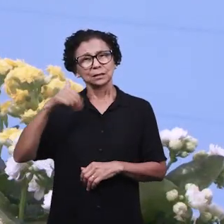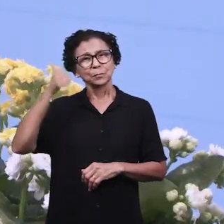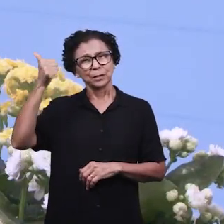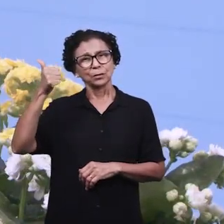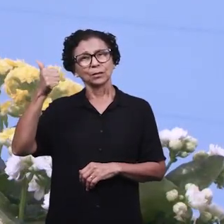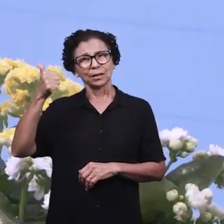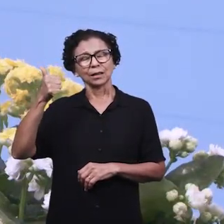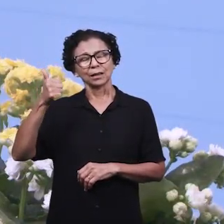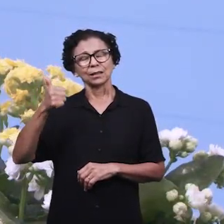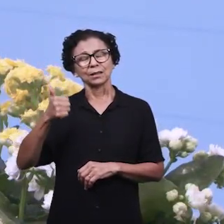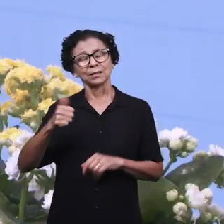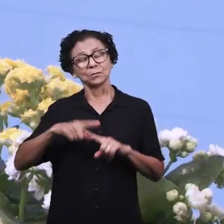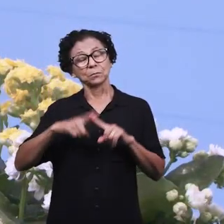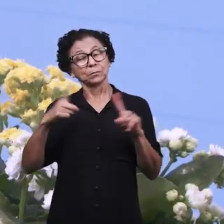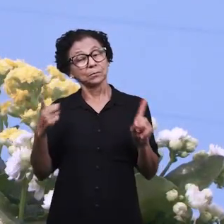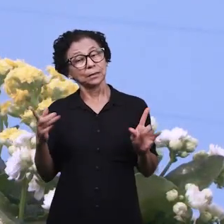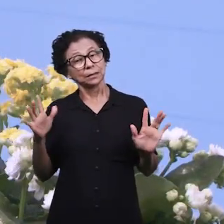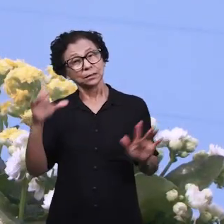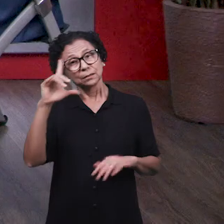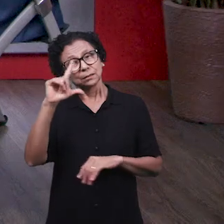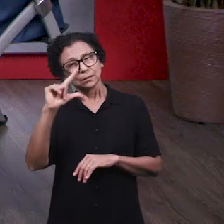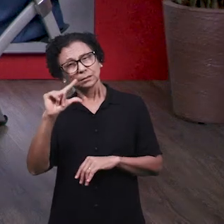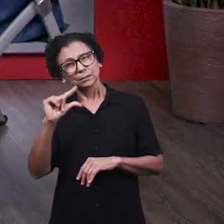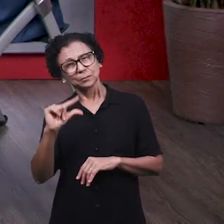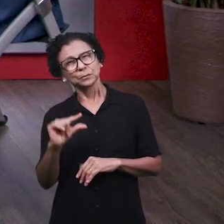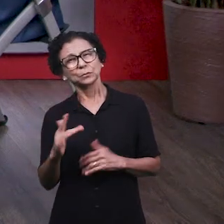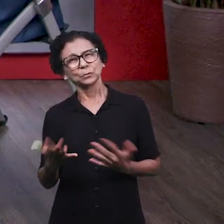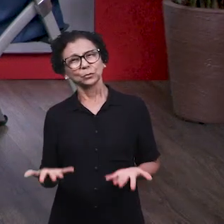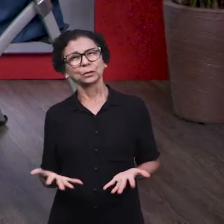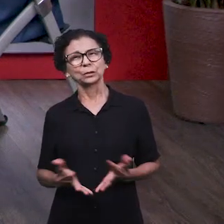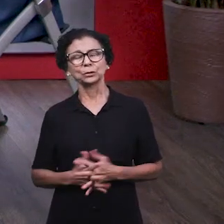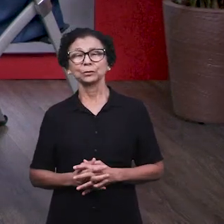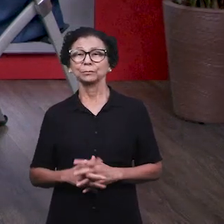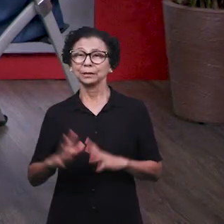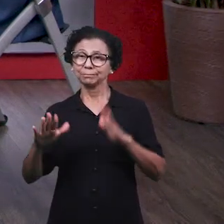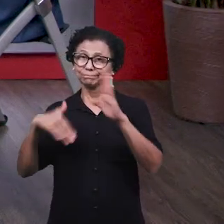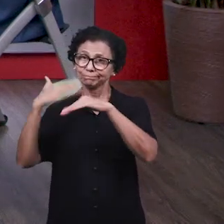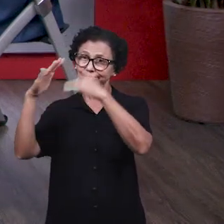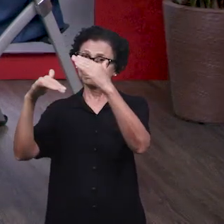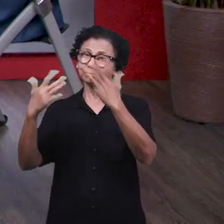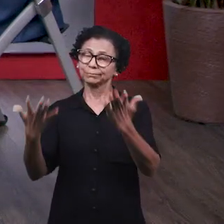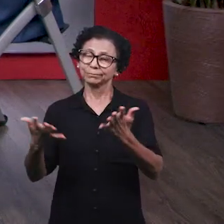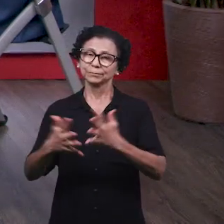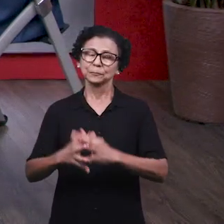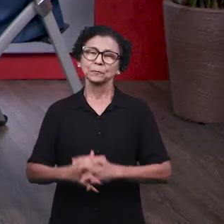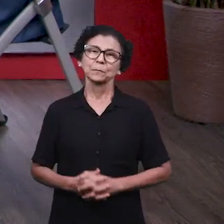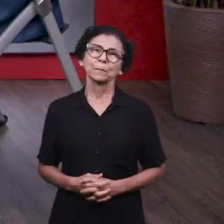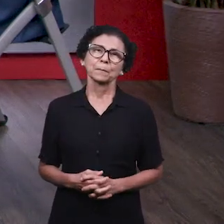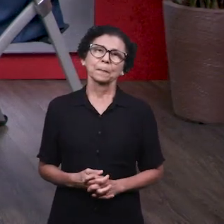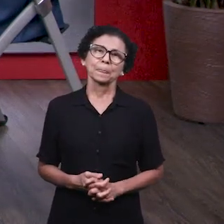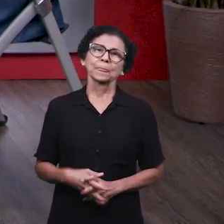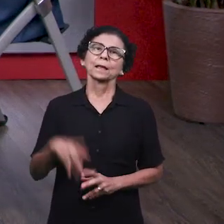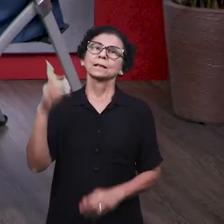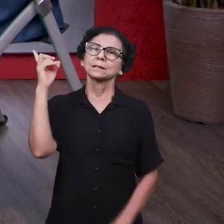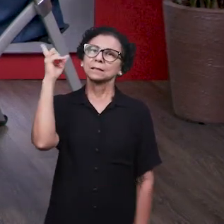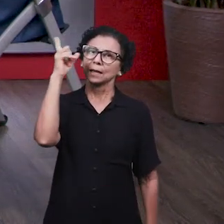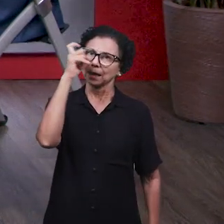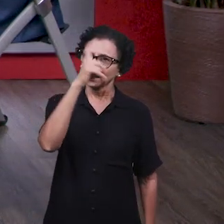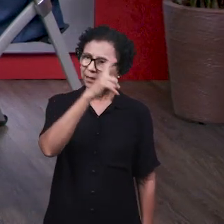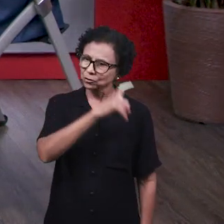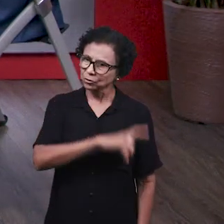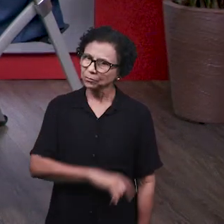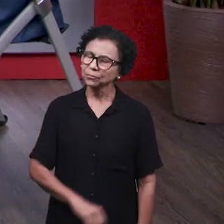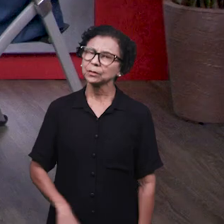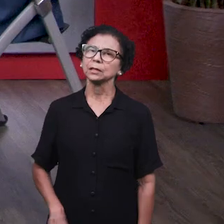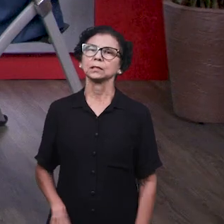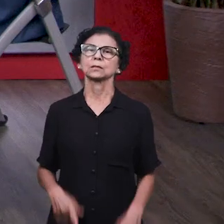exatamente, sim. mas, Mas já houve um avanço, já né? houve um avanço, mas não tem sido fácil. Que tivemos que criar